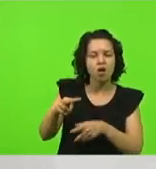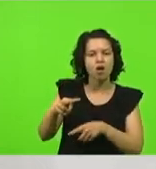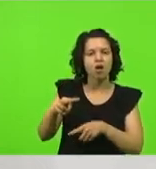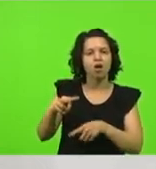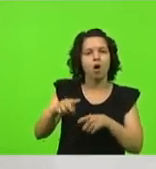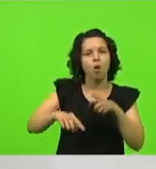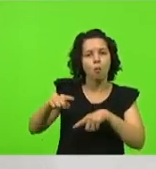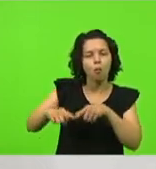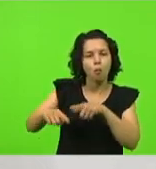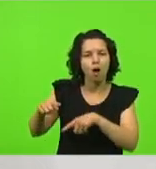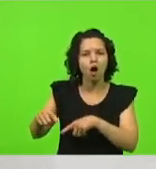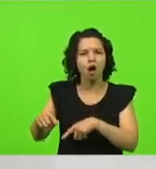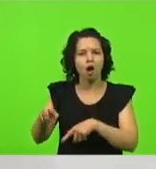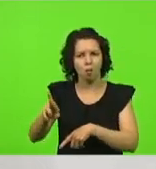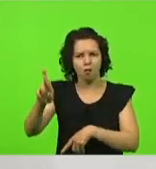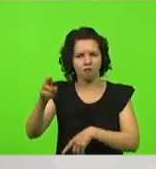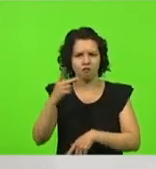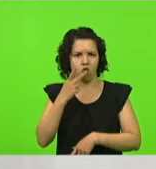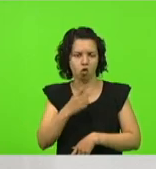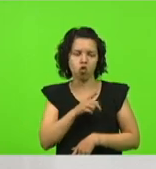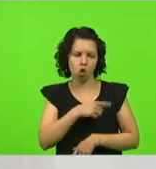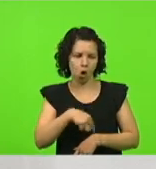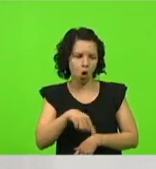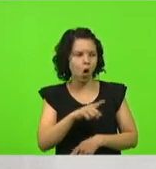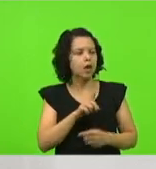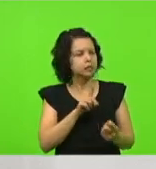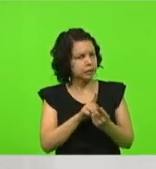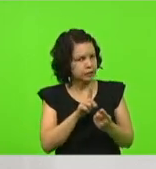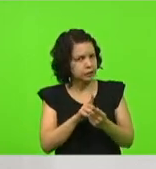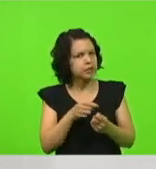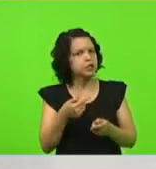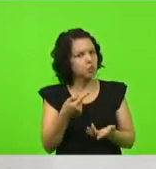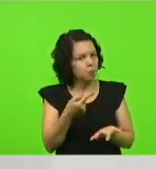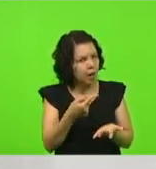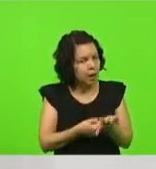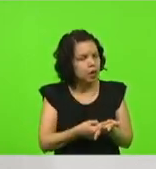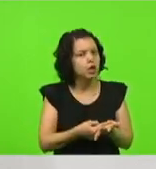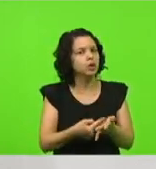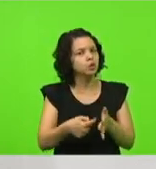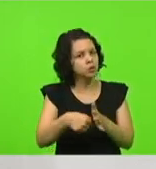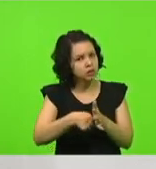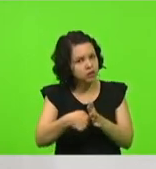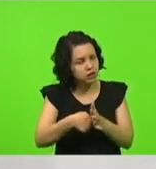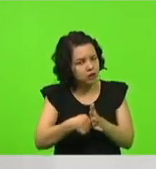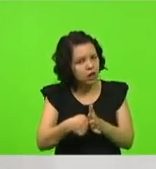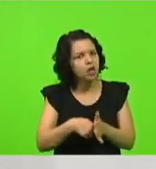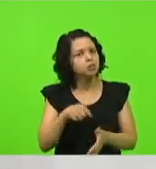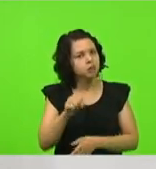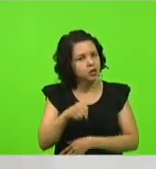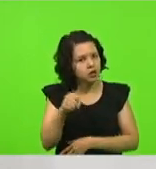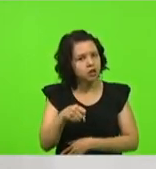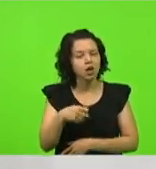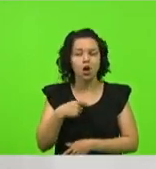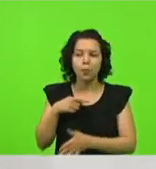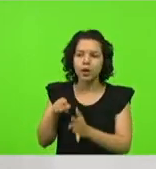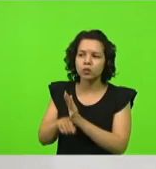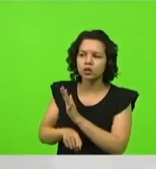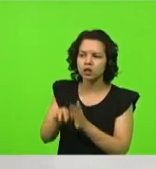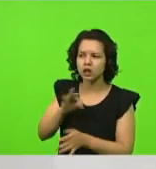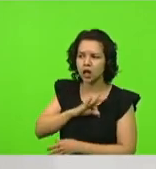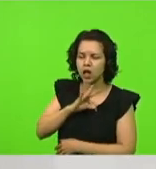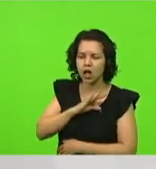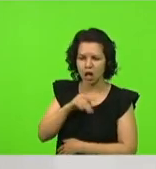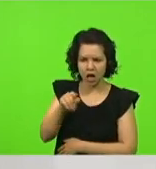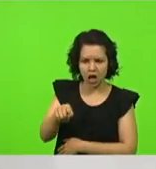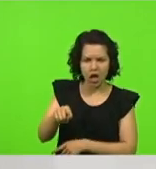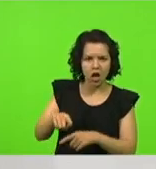responsável me disse, não, estamos atendendo, estamos marcando exames ambulatoriais. Aí eu perguntei para o técnico, o equipamento